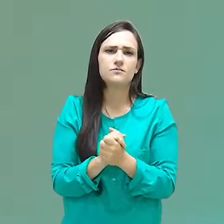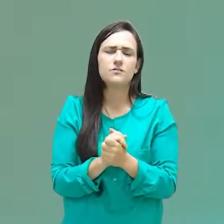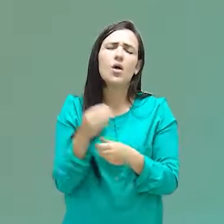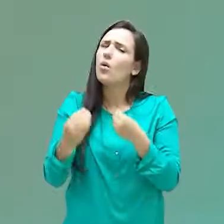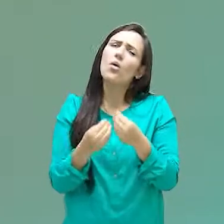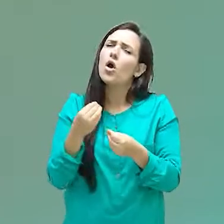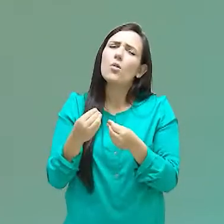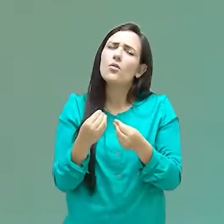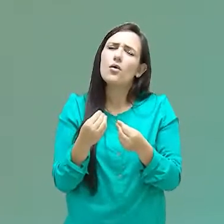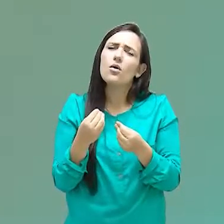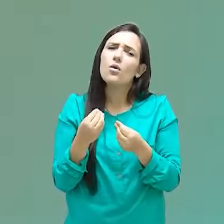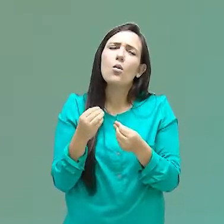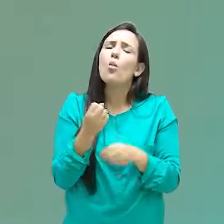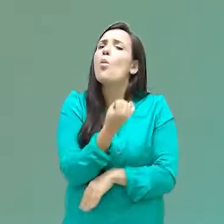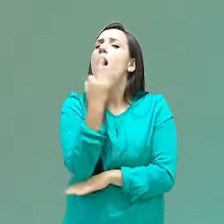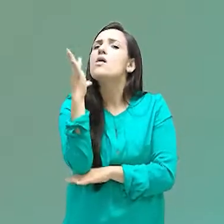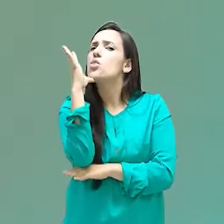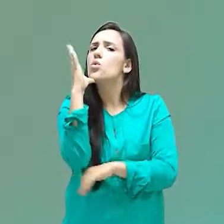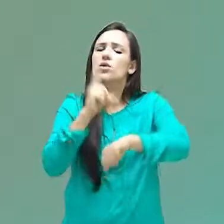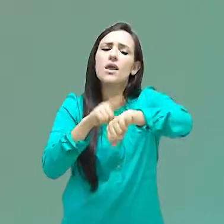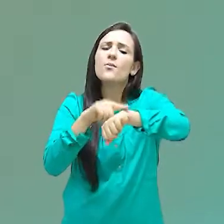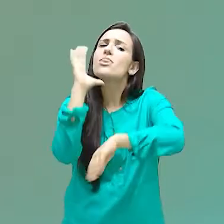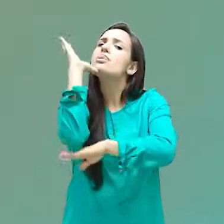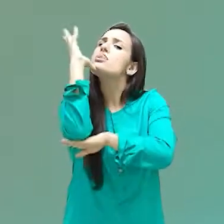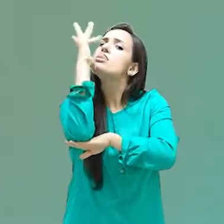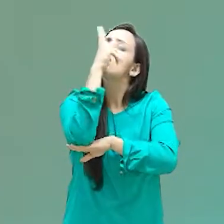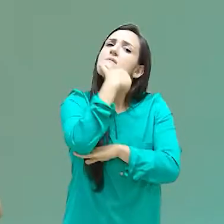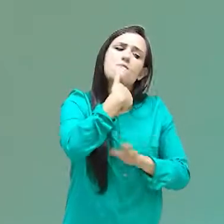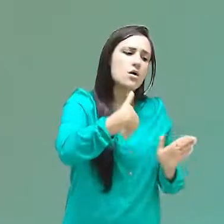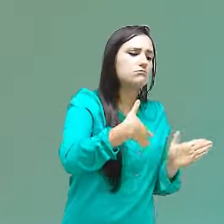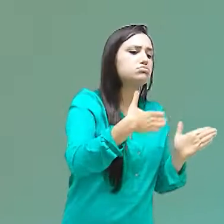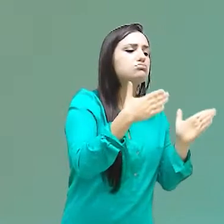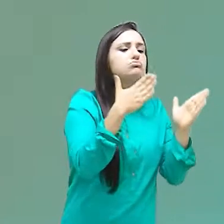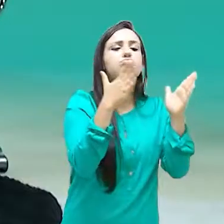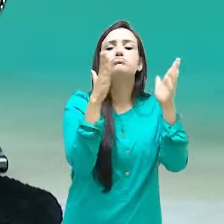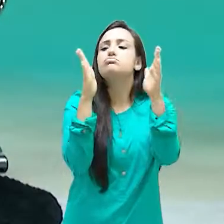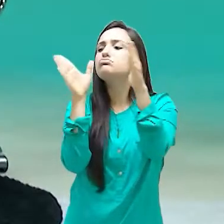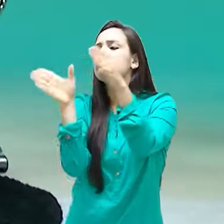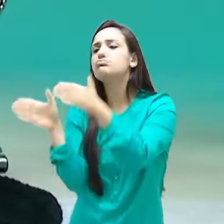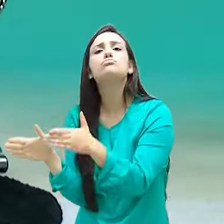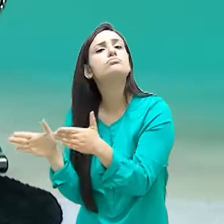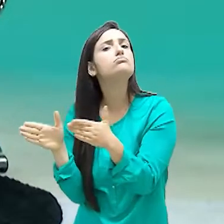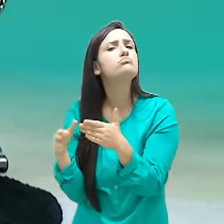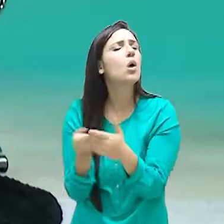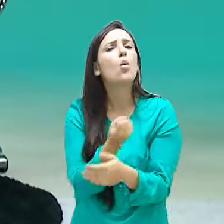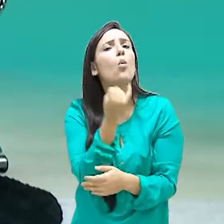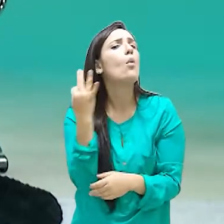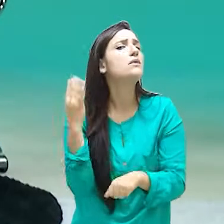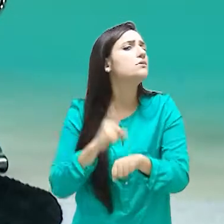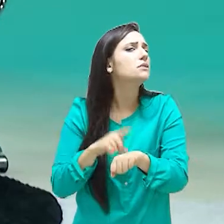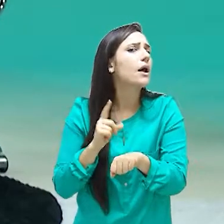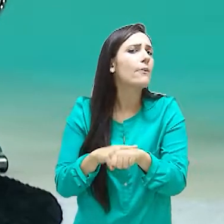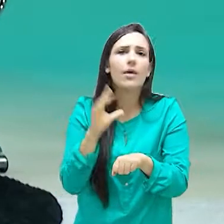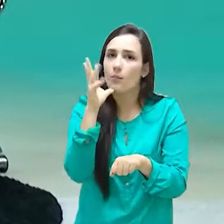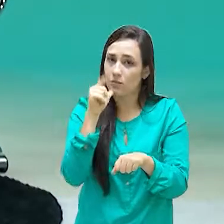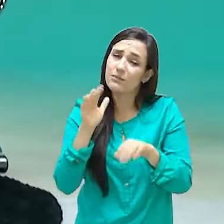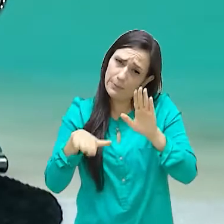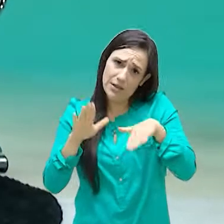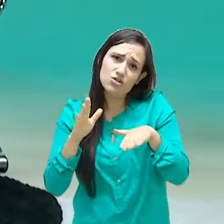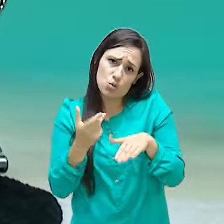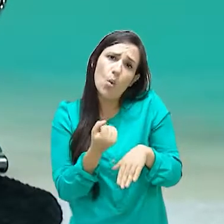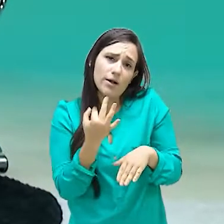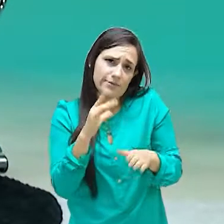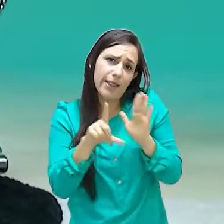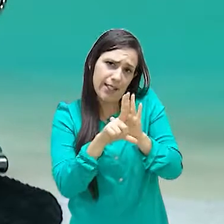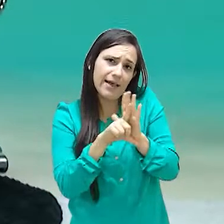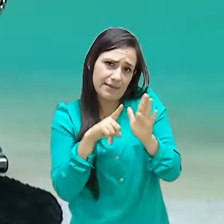Desde a eleição do tema, a pesquisa, até a publicação? Óbvio que a gente imagina, a gente já sabe de antemão que isso aí vai variar de acordo